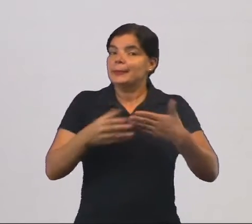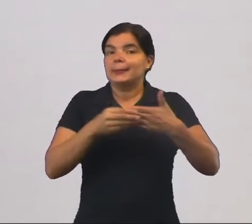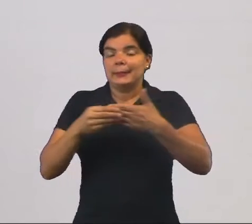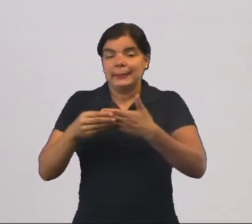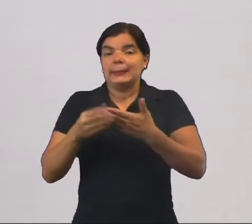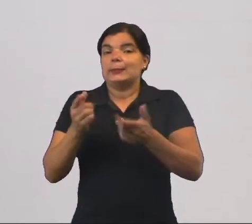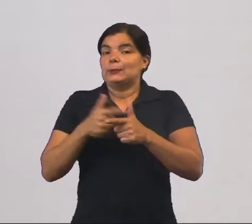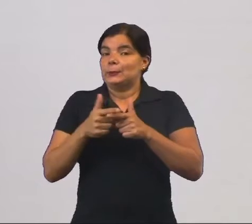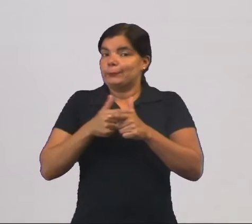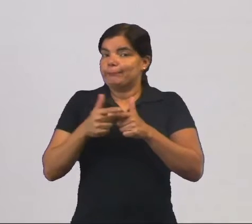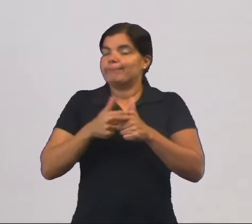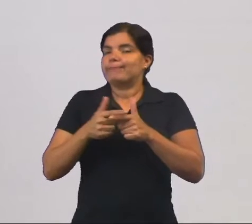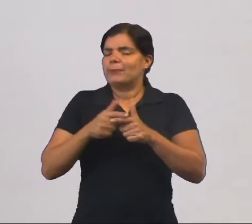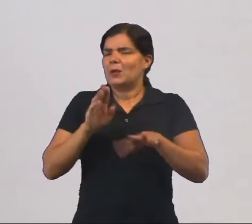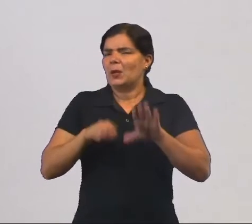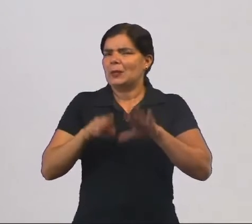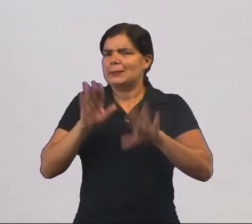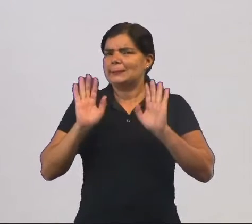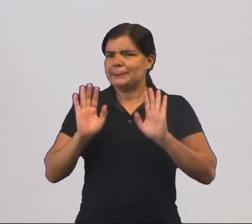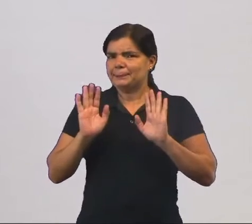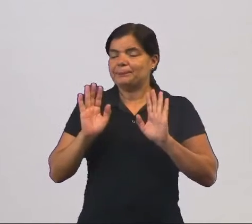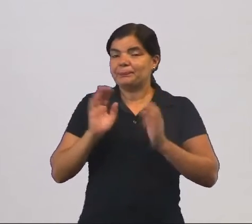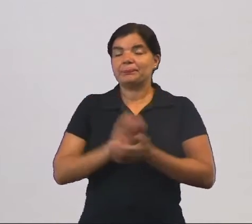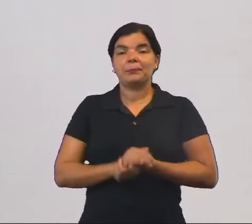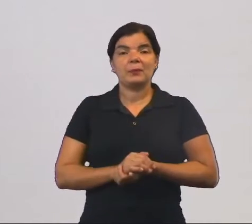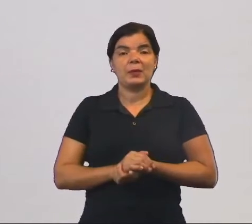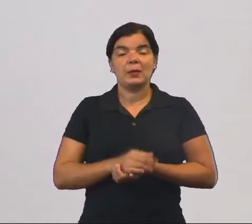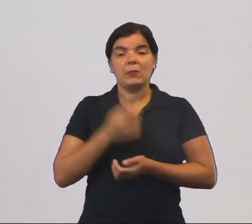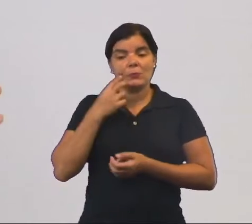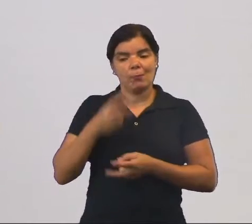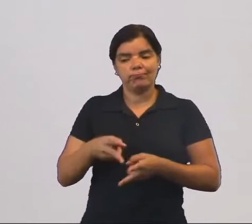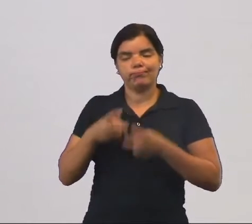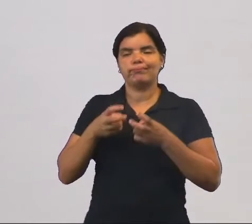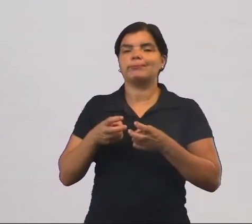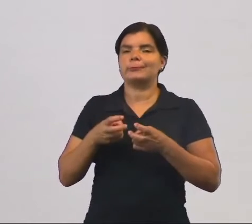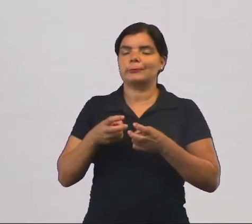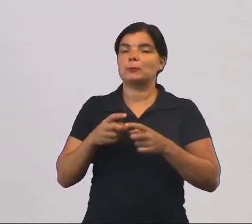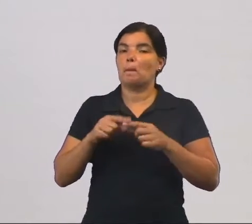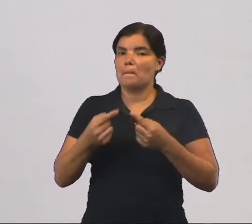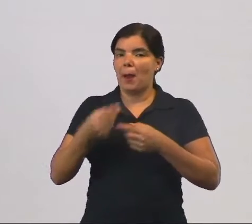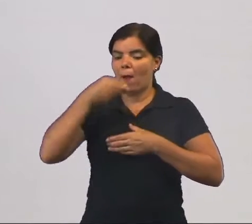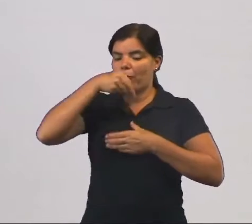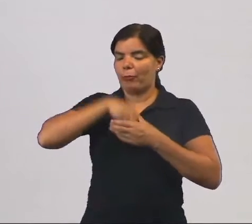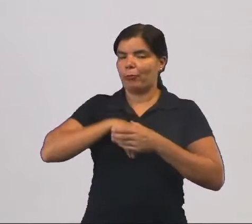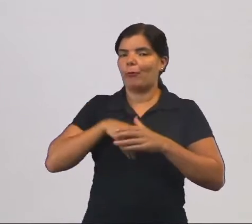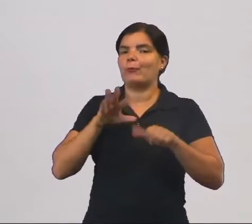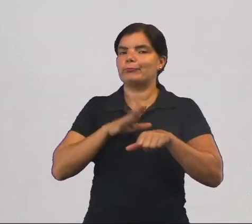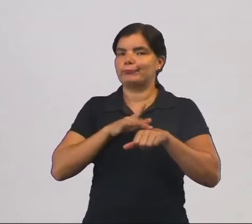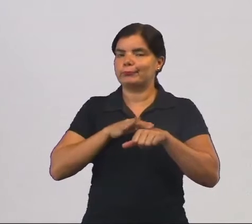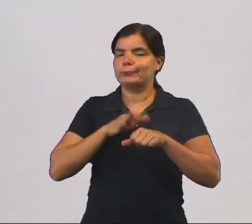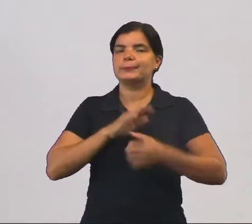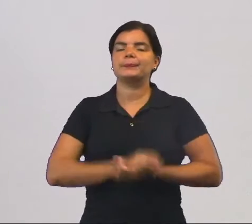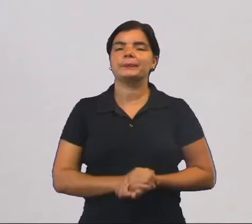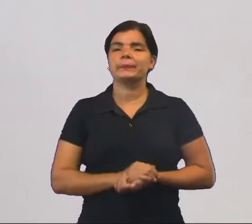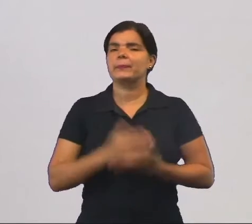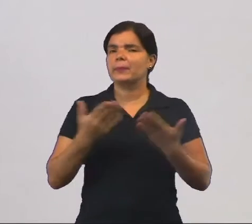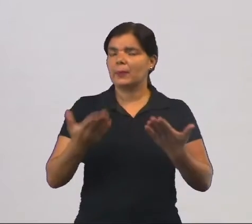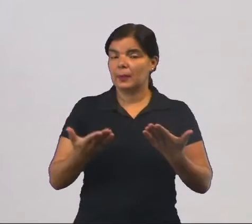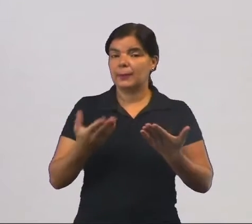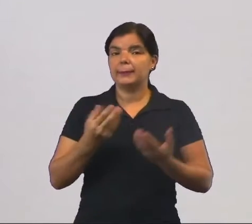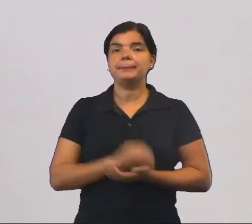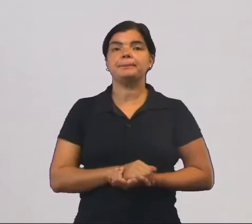trará alguns problemas que às vezes são até invisíveis a princípio, mas eles são um problema. Então,